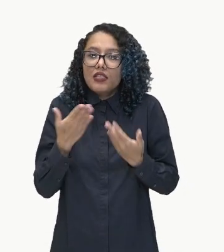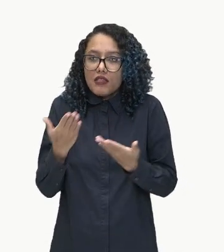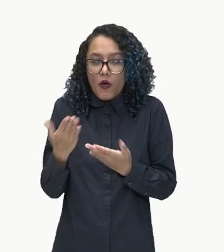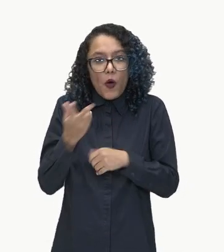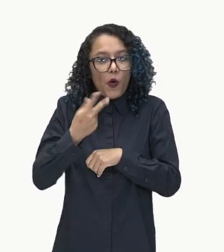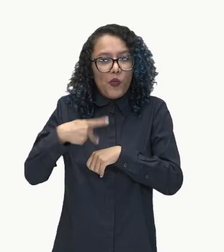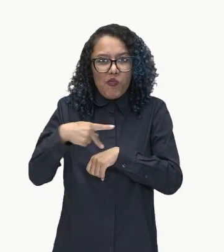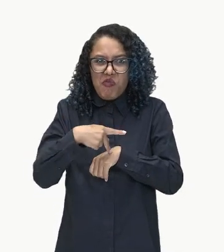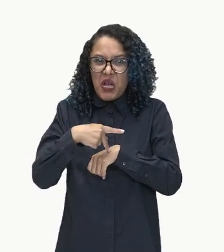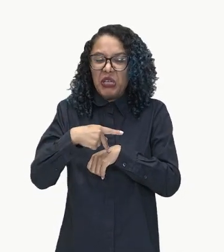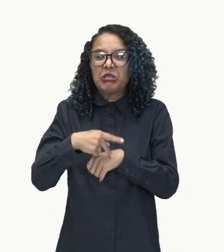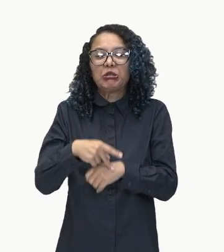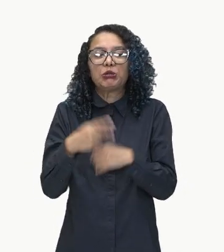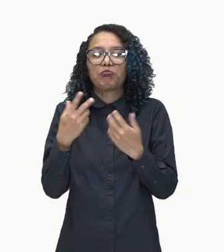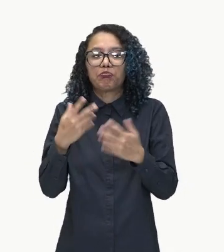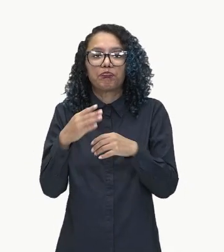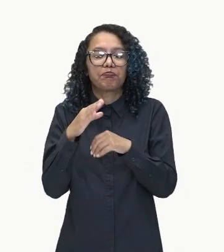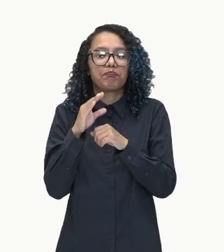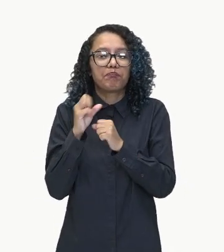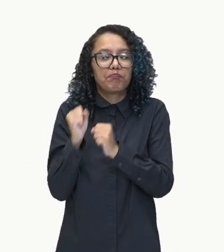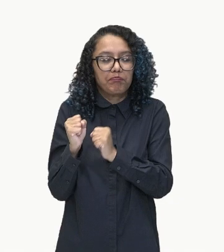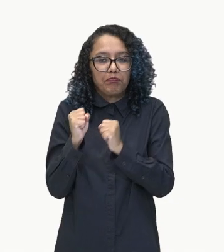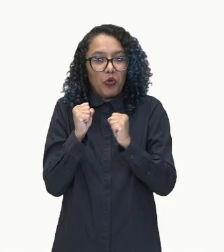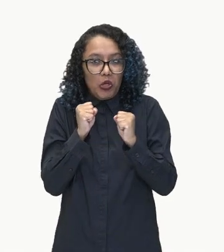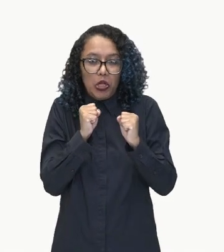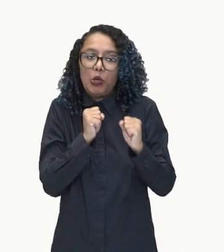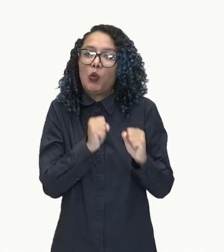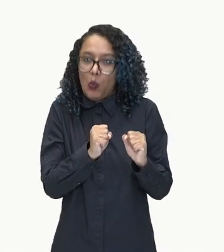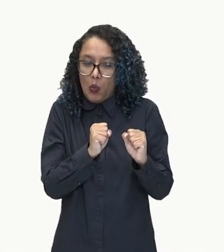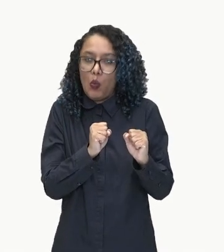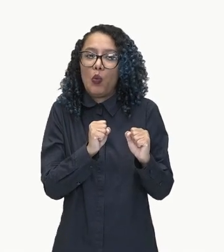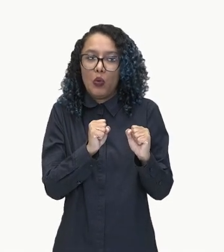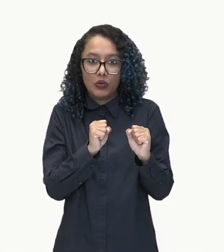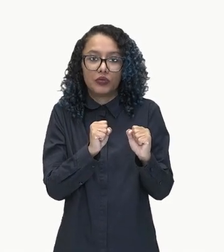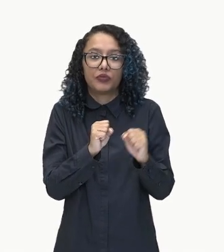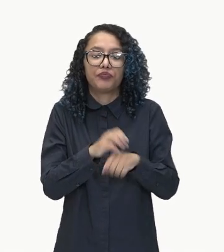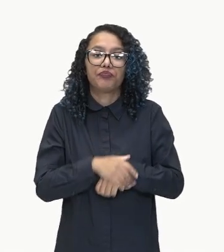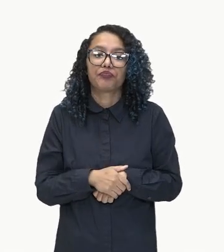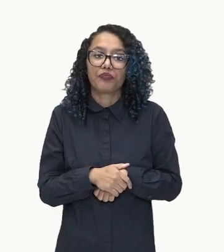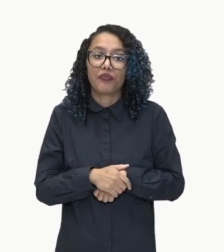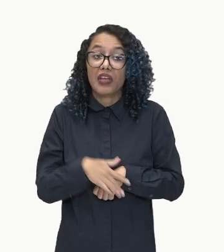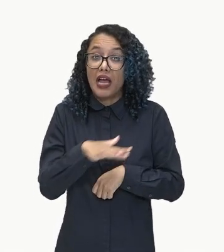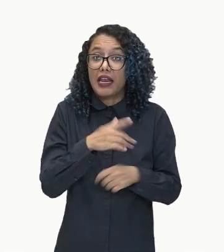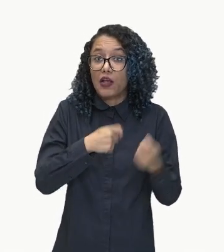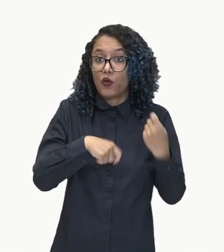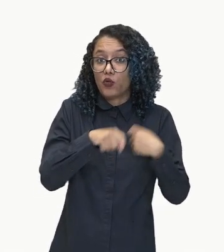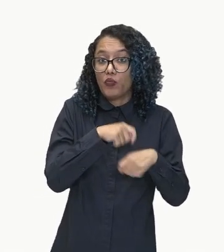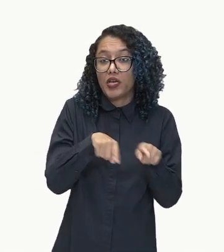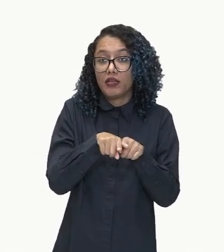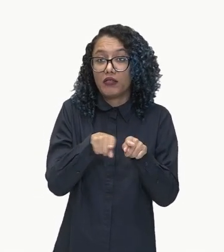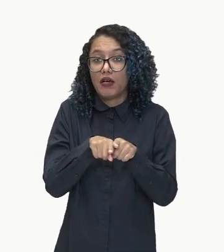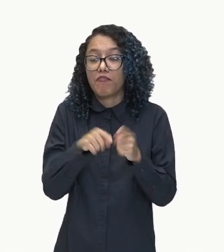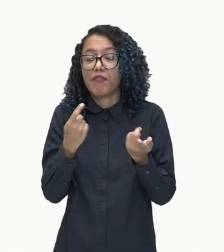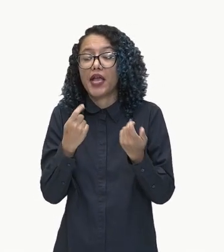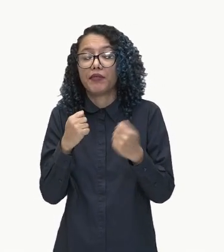né, econômica e militar, na atualidade, os Estados Unidos, gente, vem se desenvolvendo cada